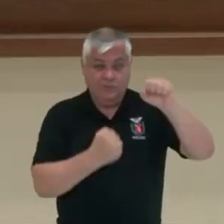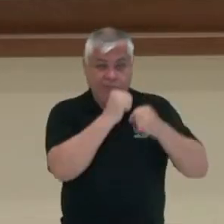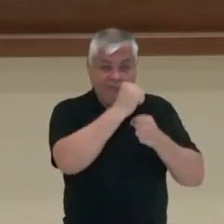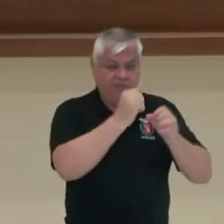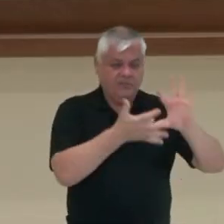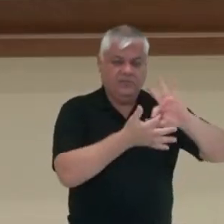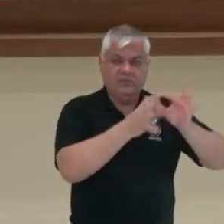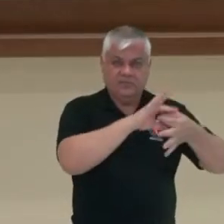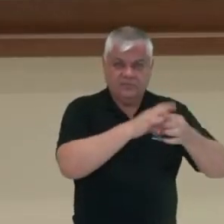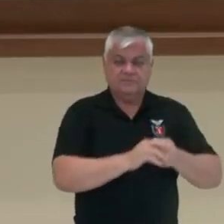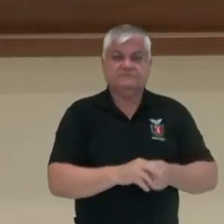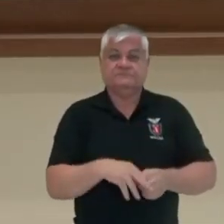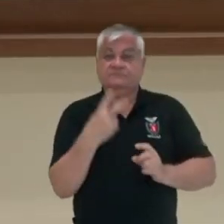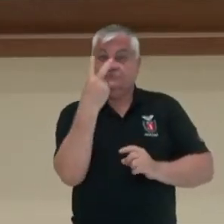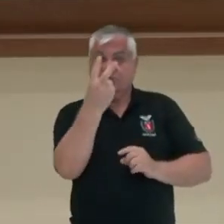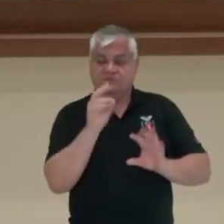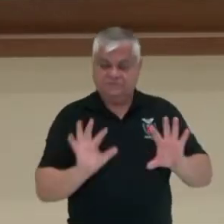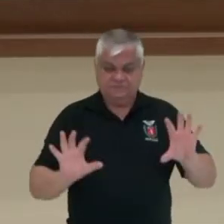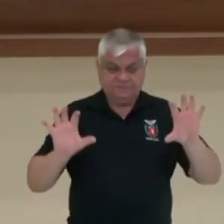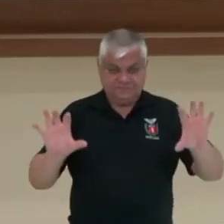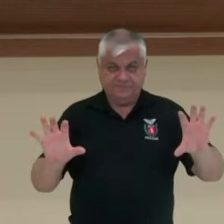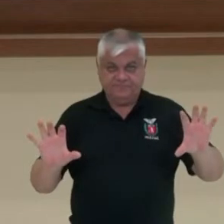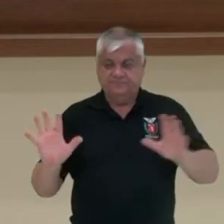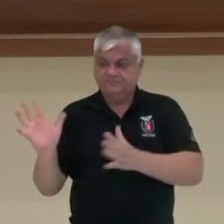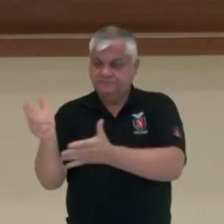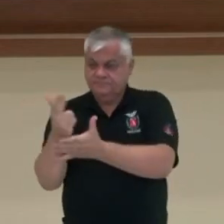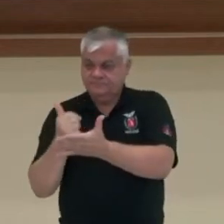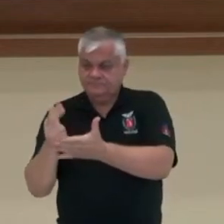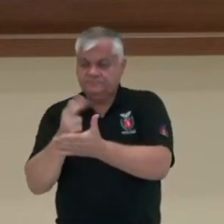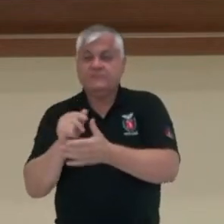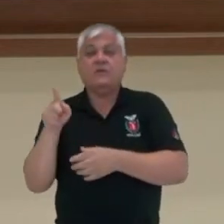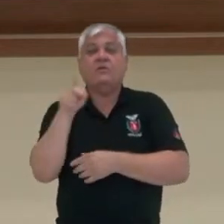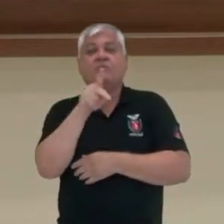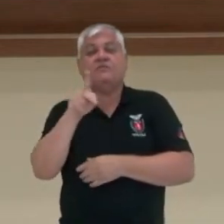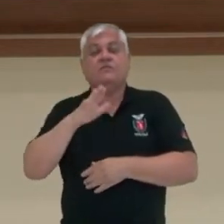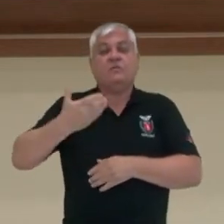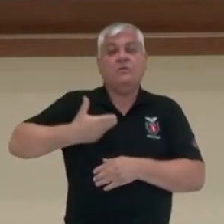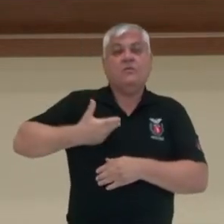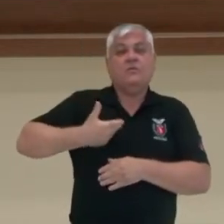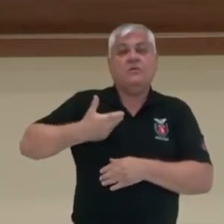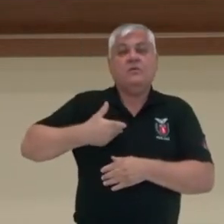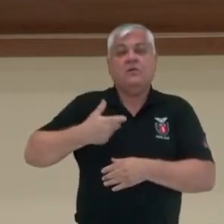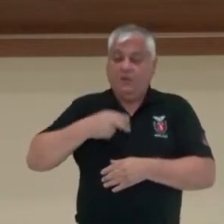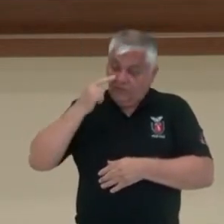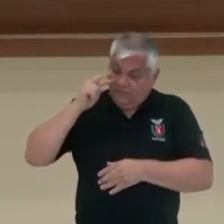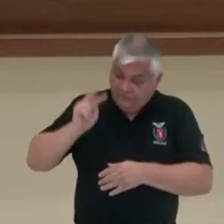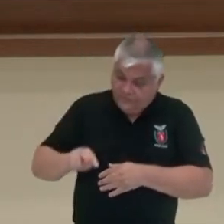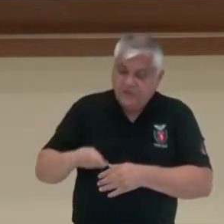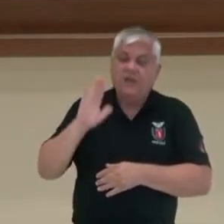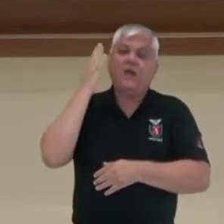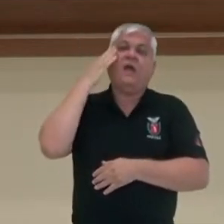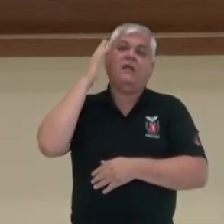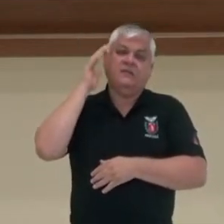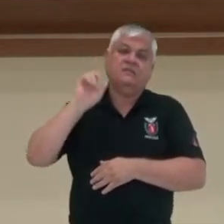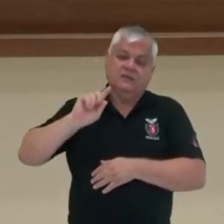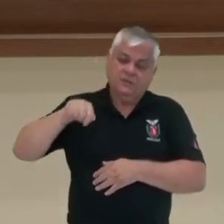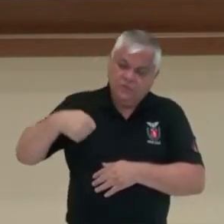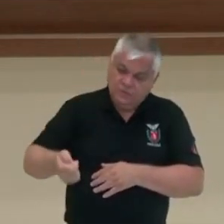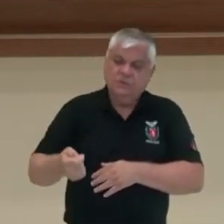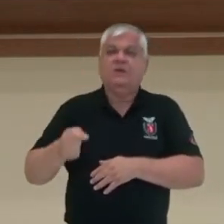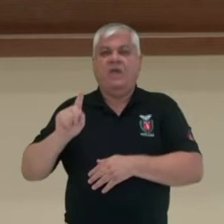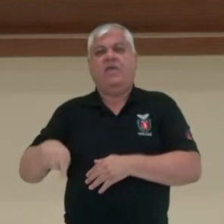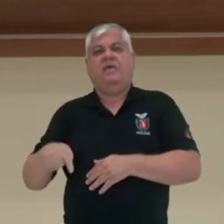elaborar um desenho em que você, quando o professor ou algum colega observar, ele vai saber diferenciar.